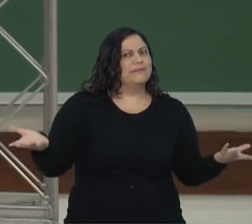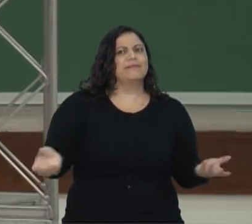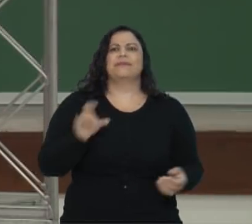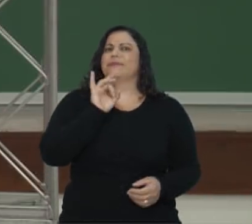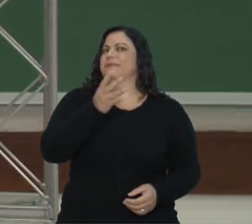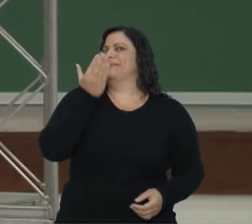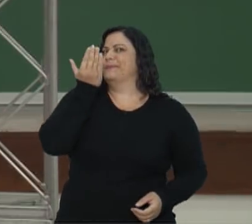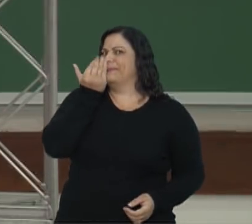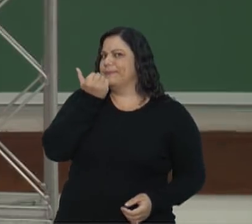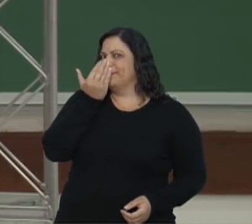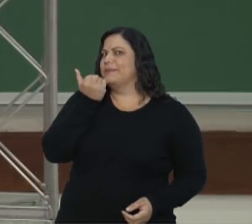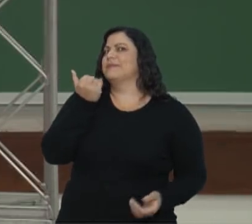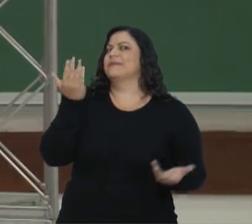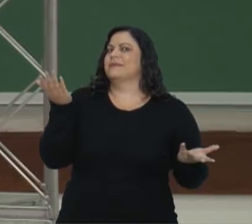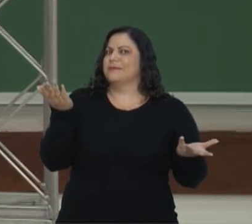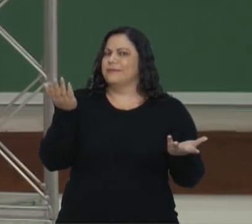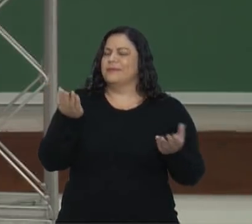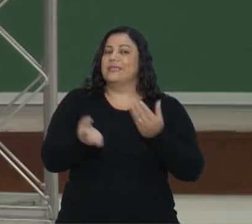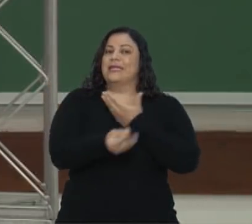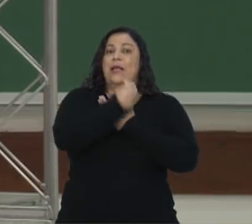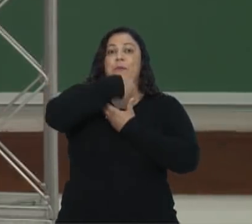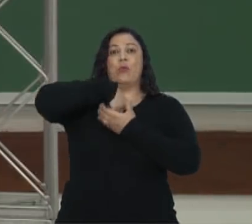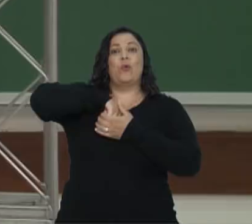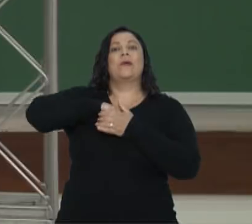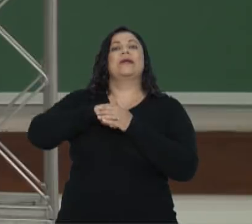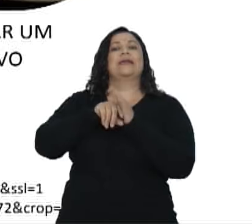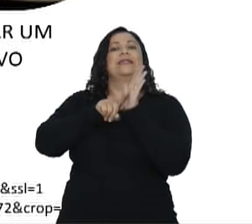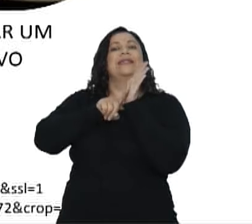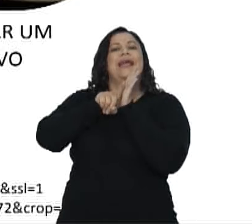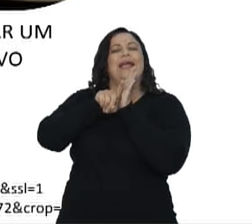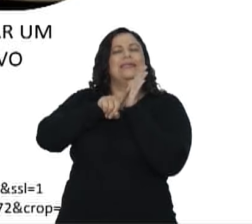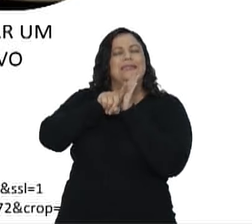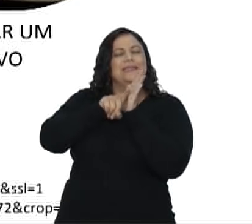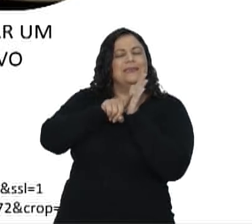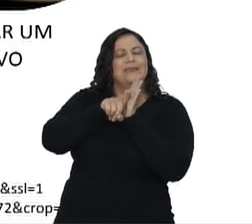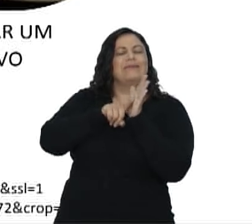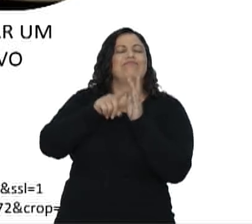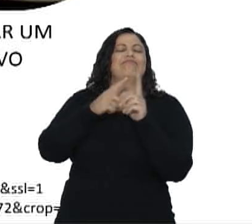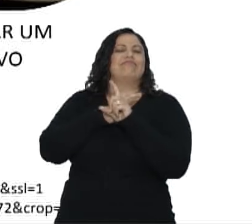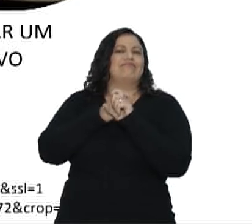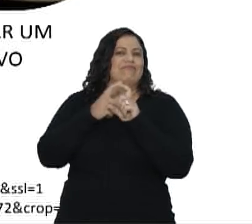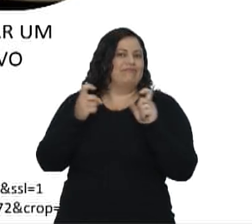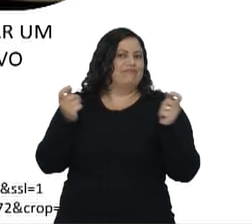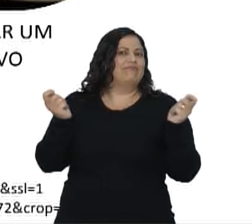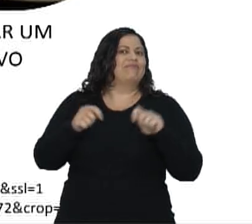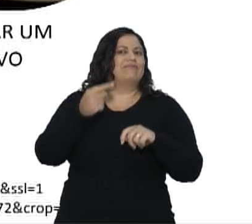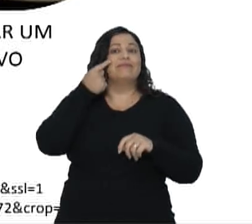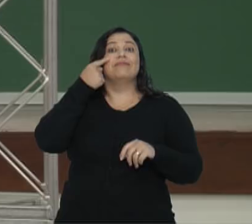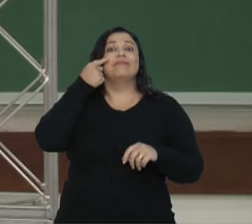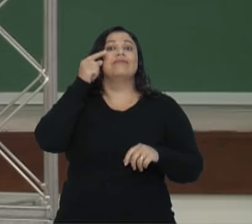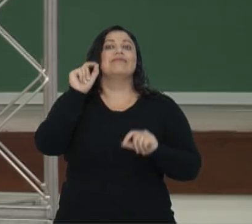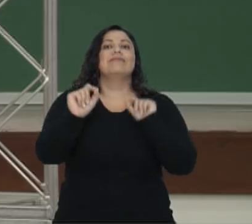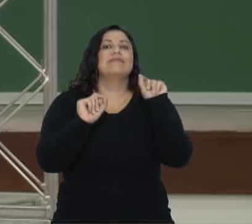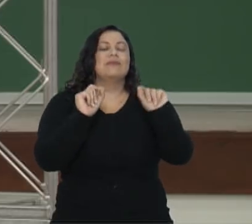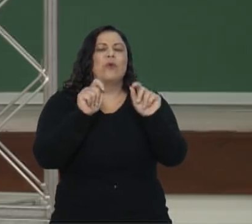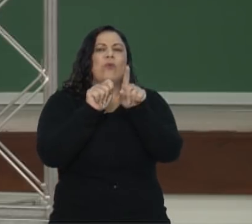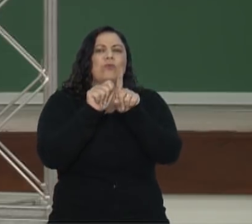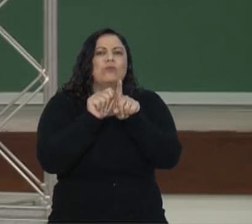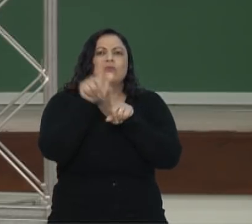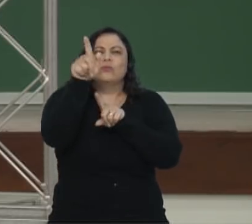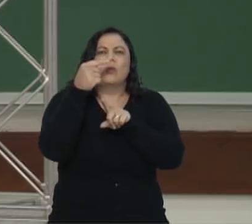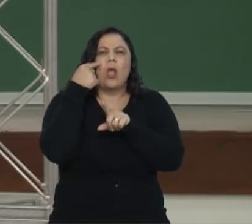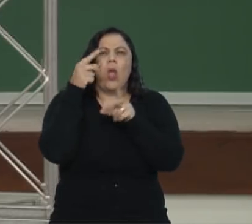alimento tem ciências por detrás. Vamos desses 3 exemplos, ver um? Vou acender um fósforo para vocês